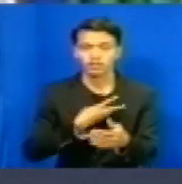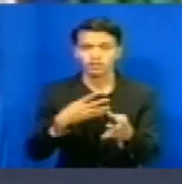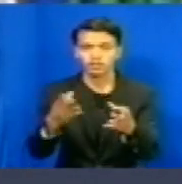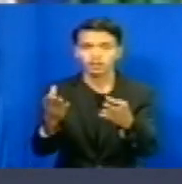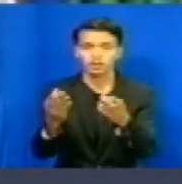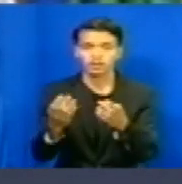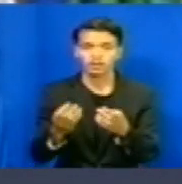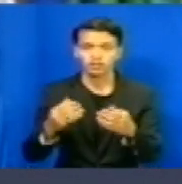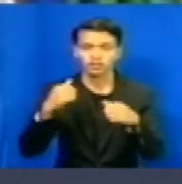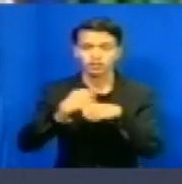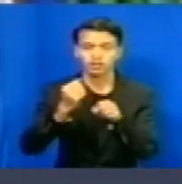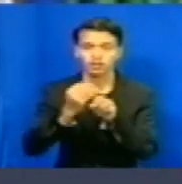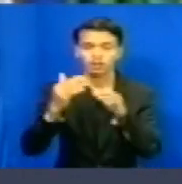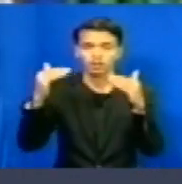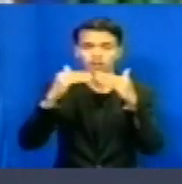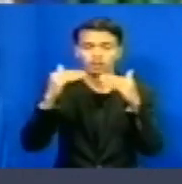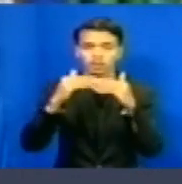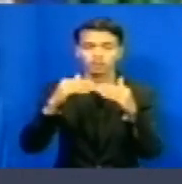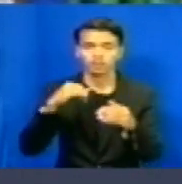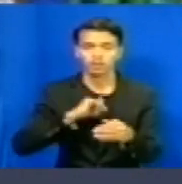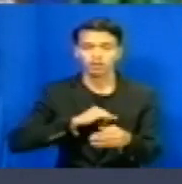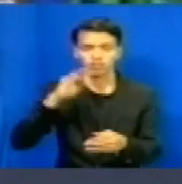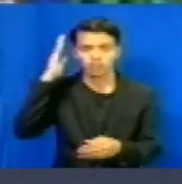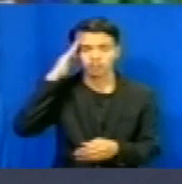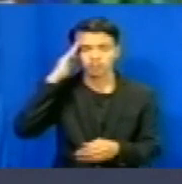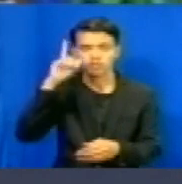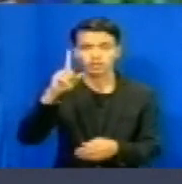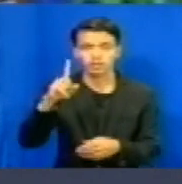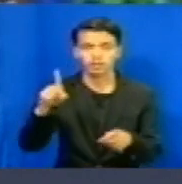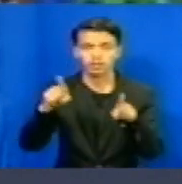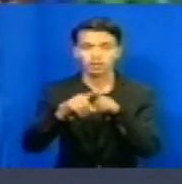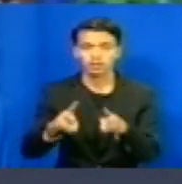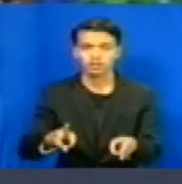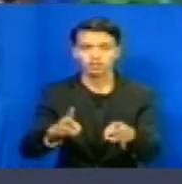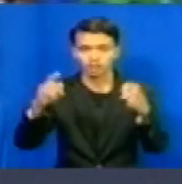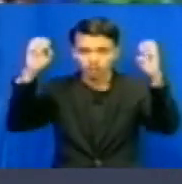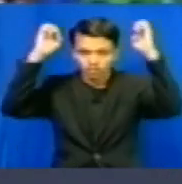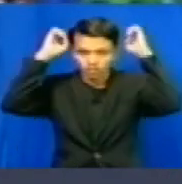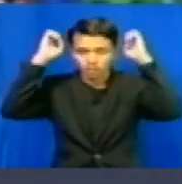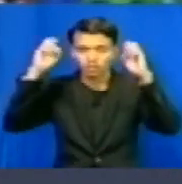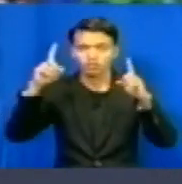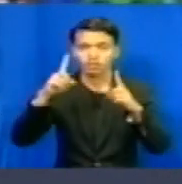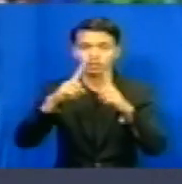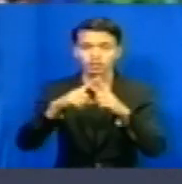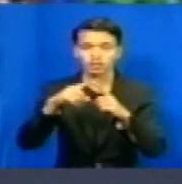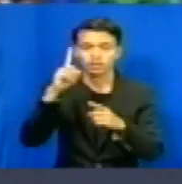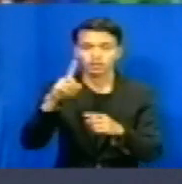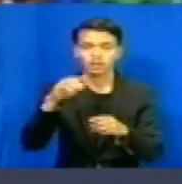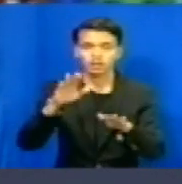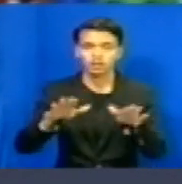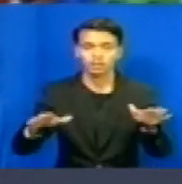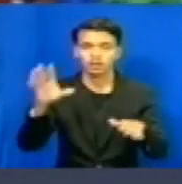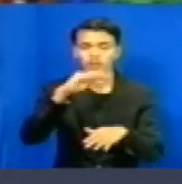ita halo konferensi dane ho hanoi ida hanesan mos dalan edukativo ida atau bele labari